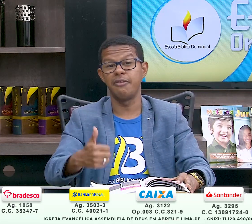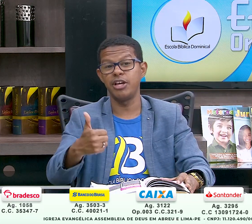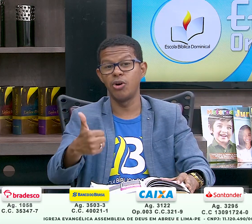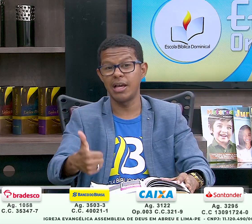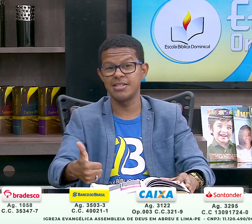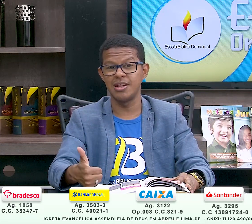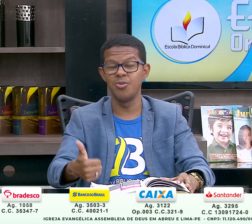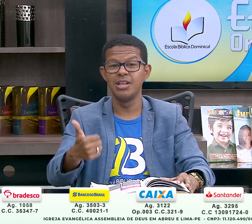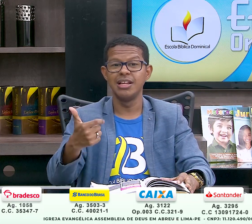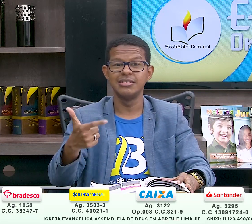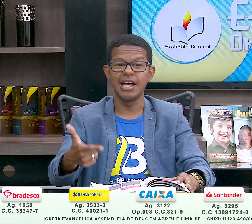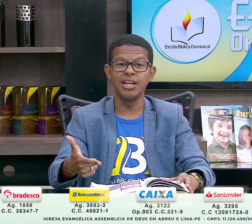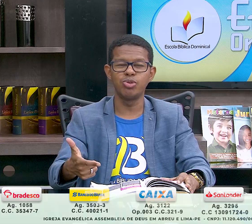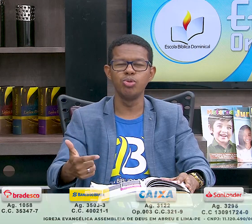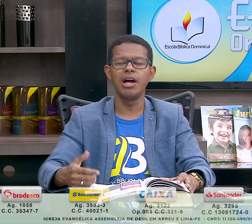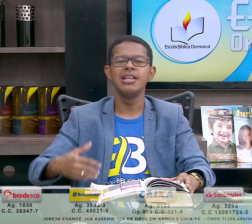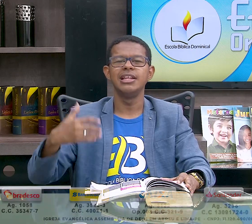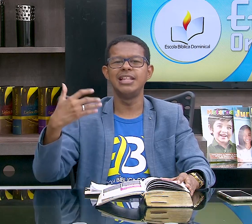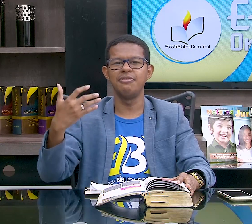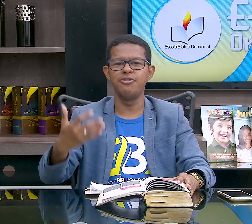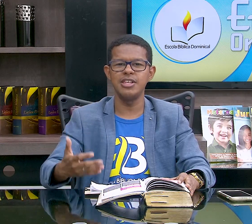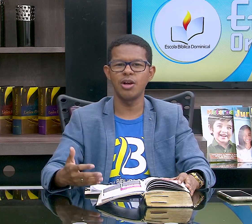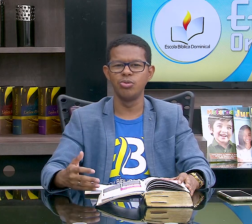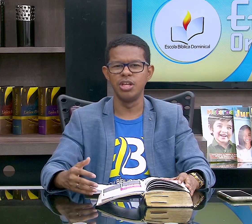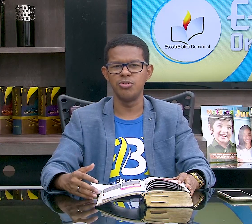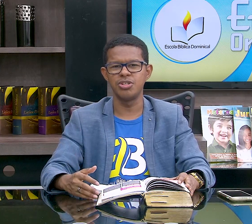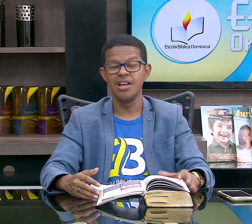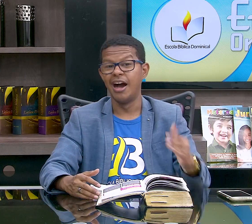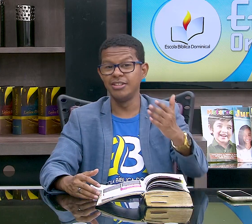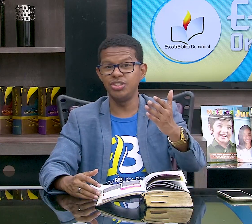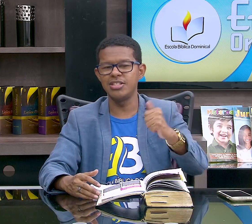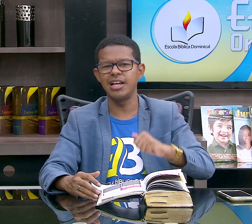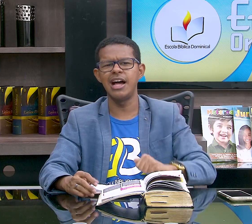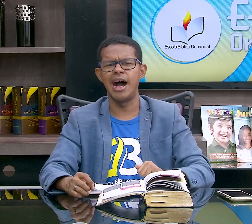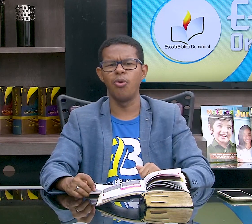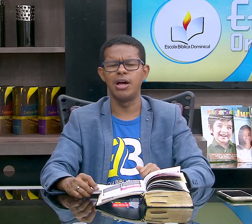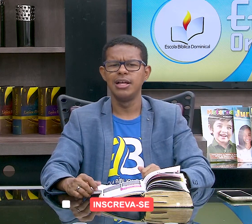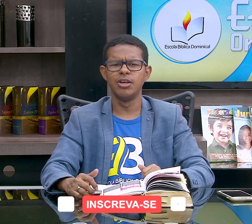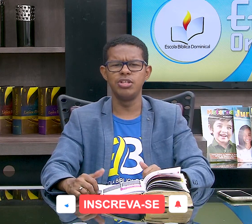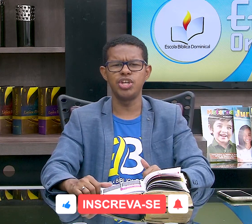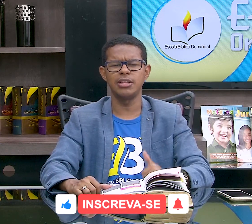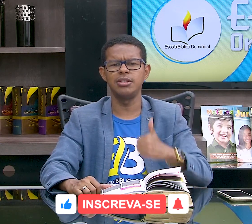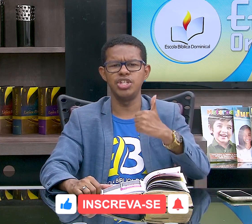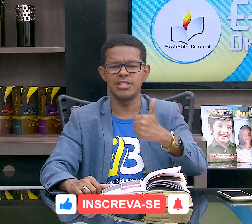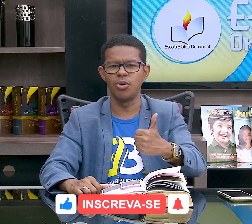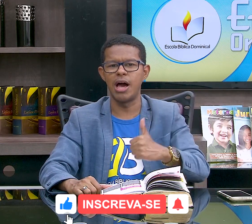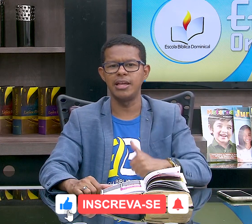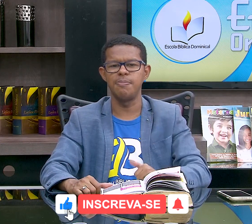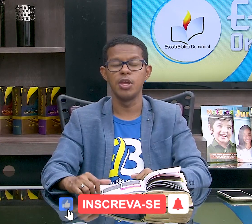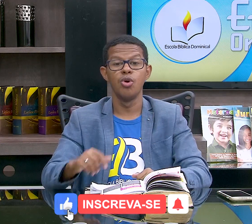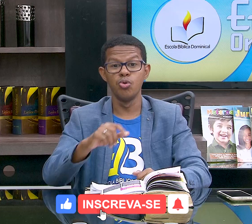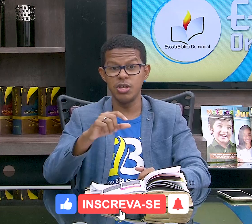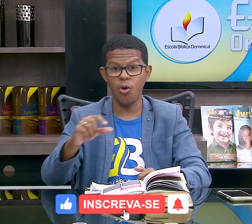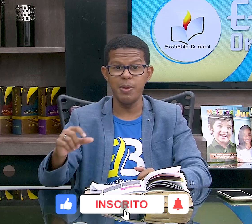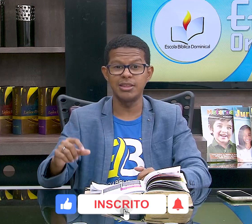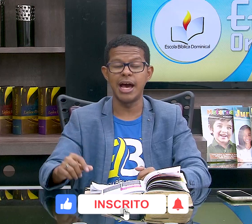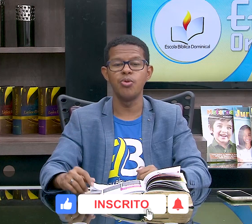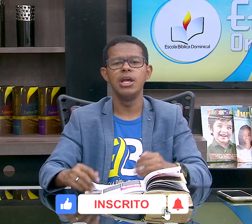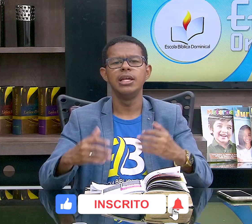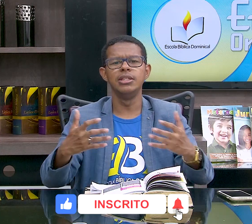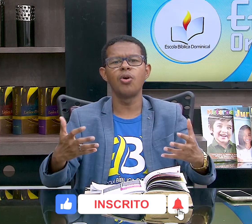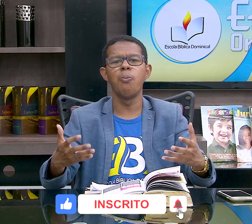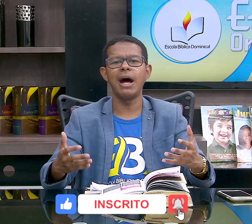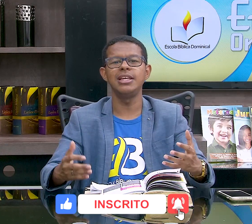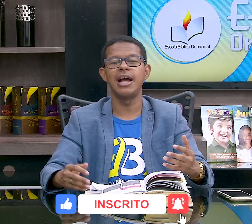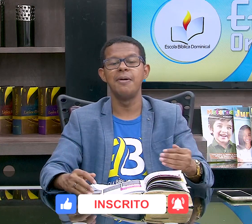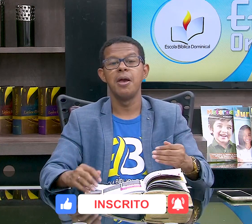através da oração da leitura e da vivência com Deus antes de sair da aula não se esqueça de deixar seu like o seu comentário